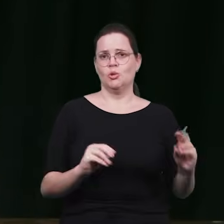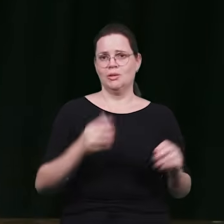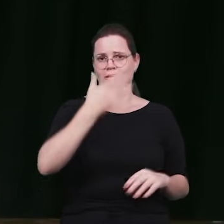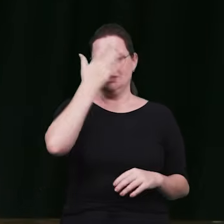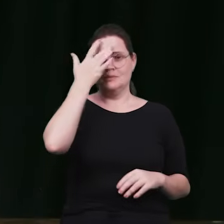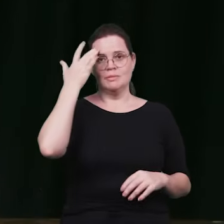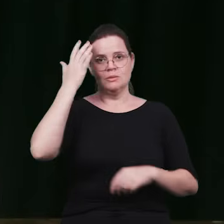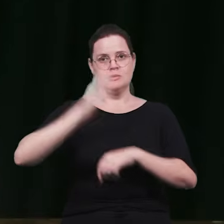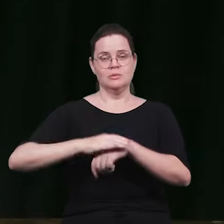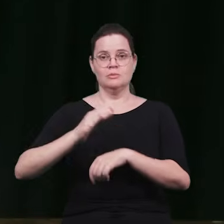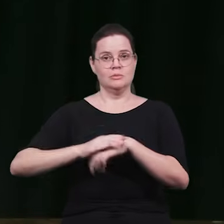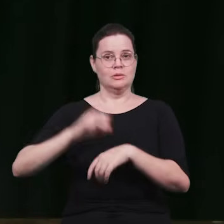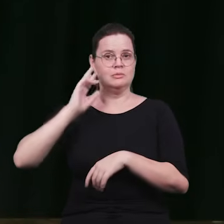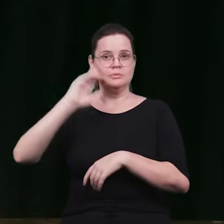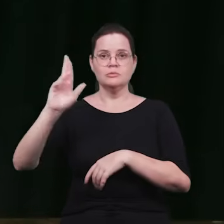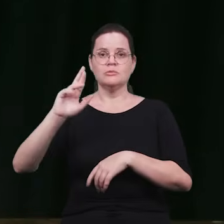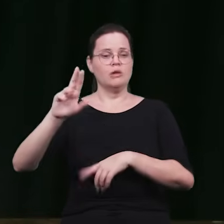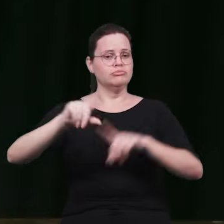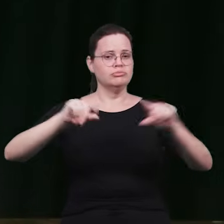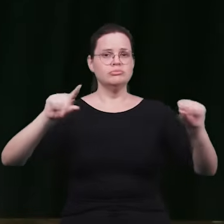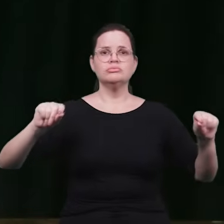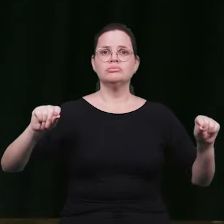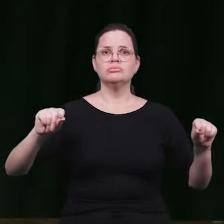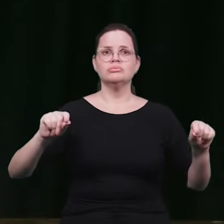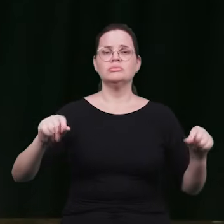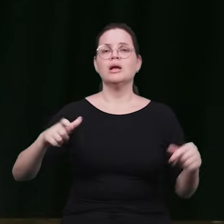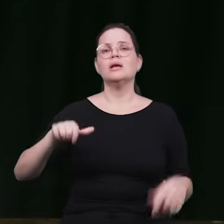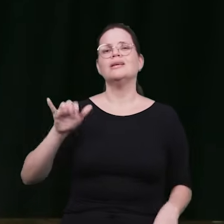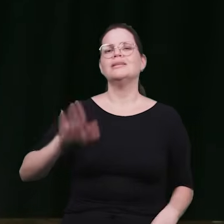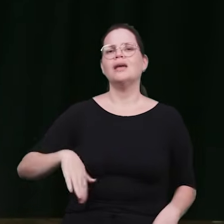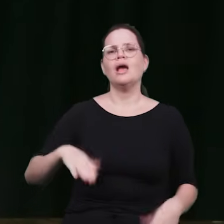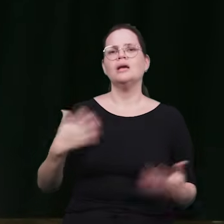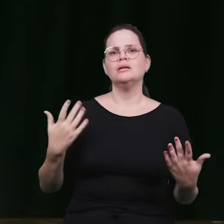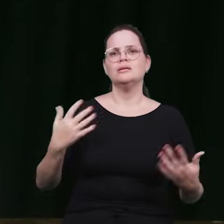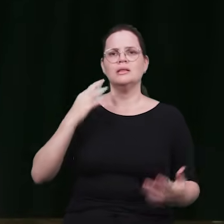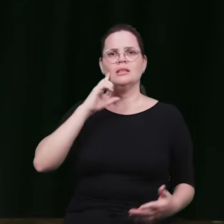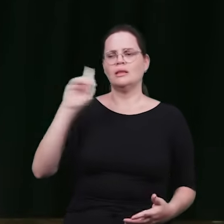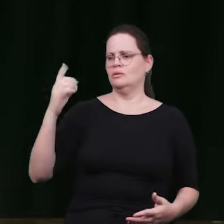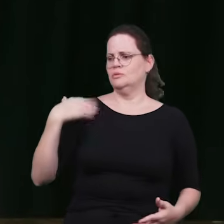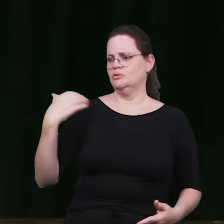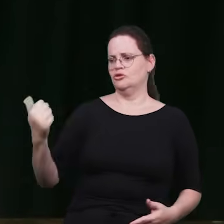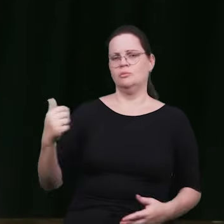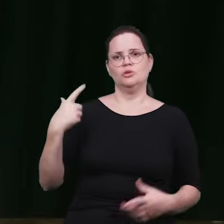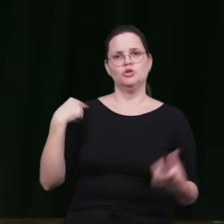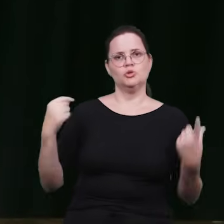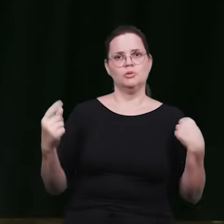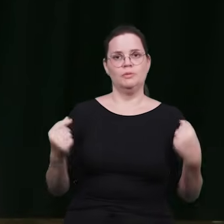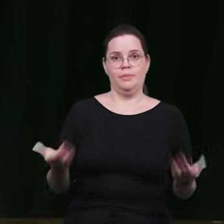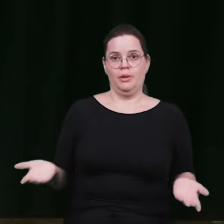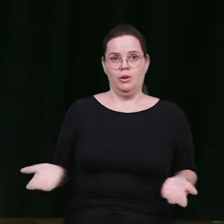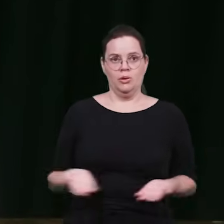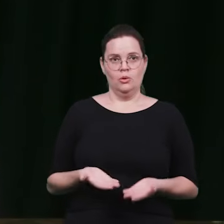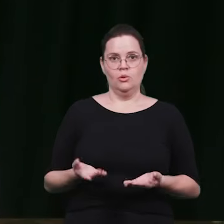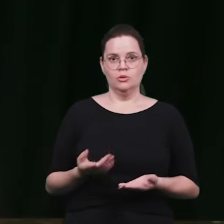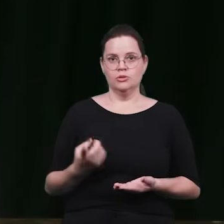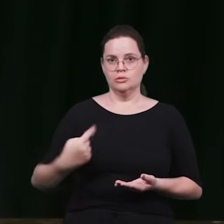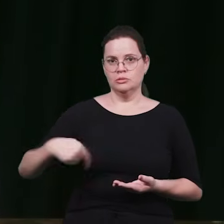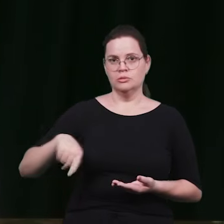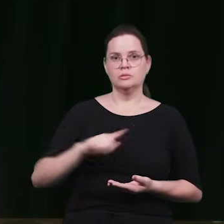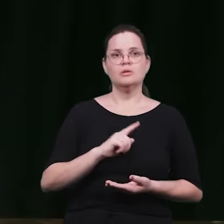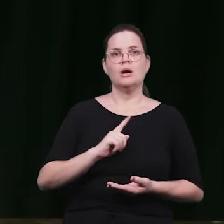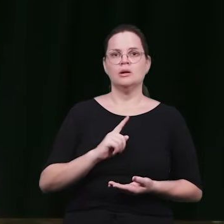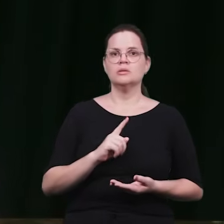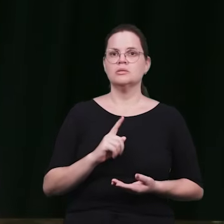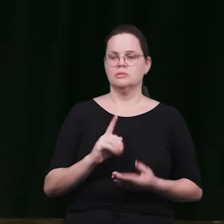escolhidos. E quem são os escolhidos? Hoje nós temos um grupo que está na presença do Senhor, mas só tem